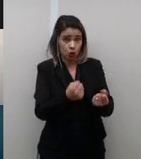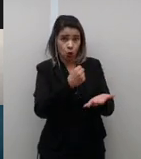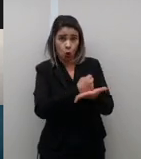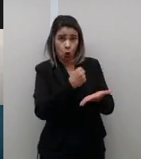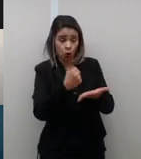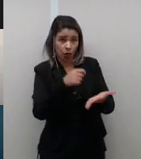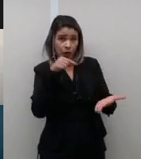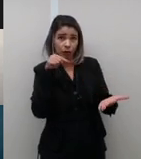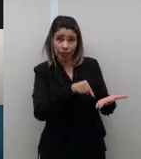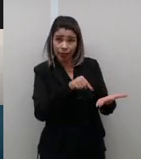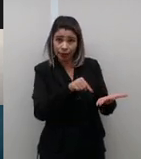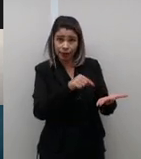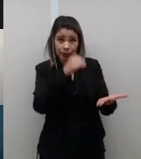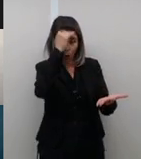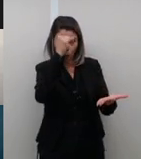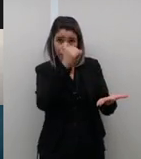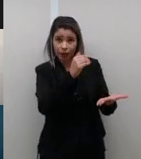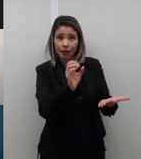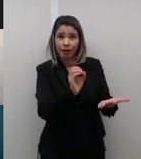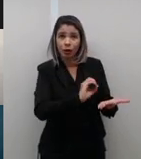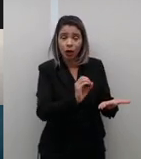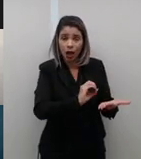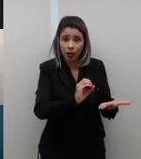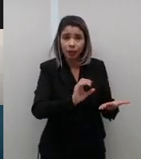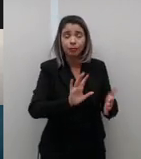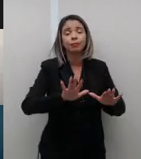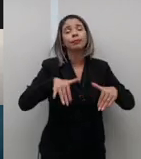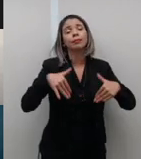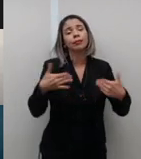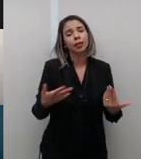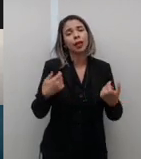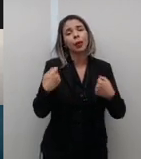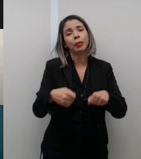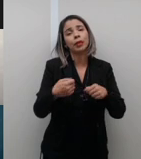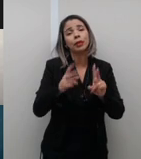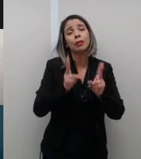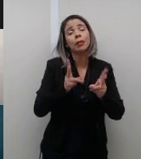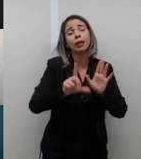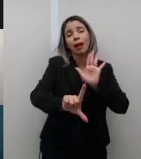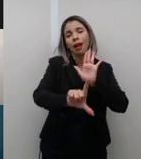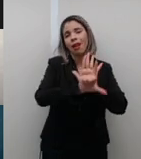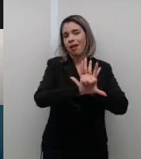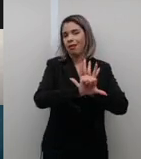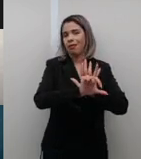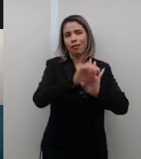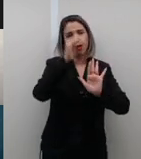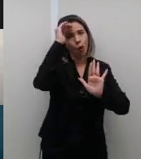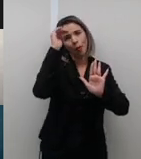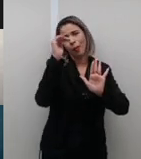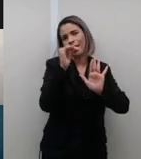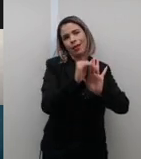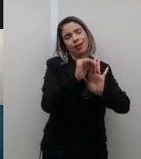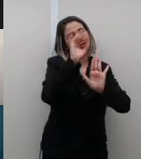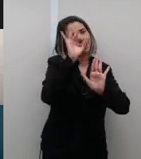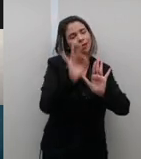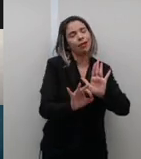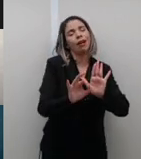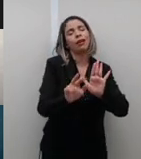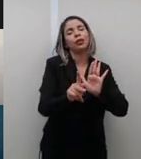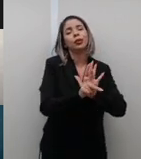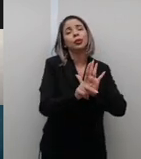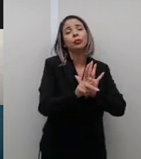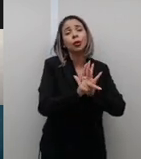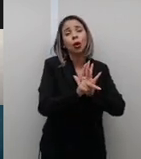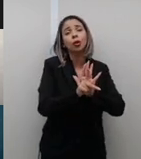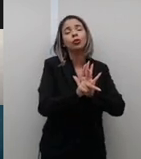contrato administrativo, há de prevalecer a legislação de regência para a